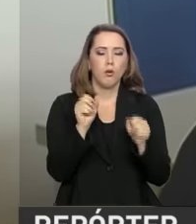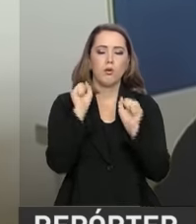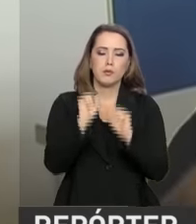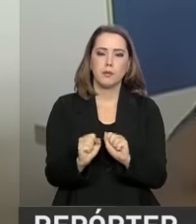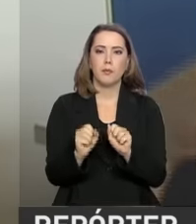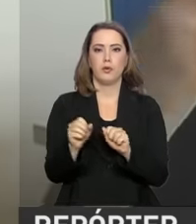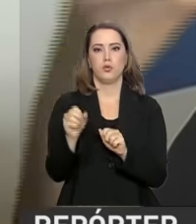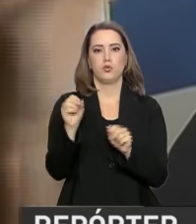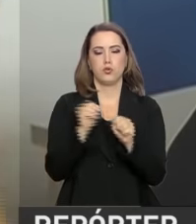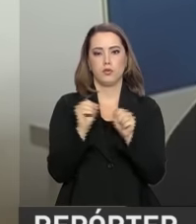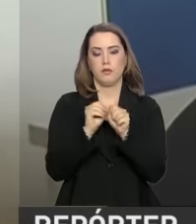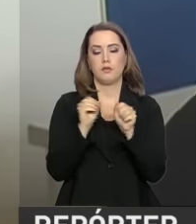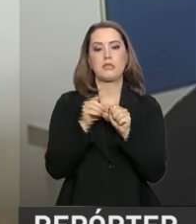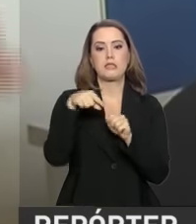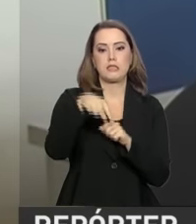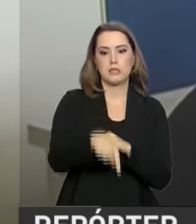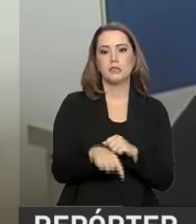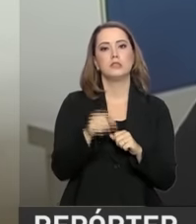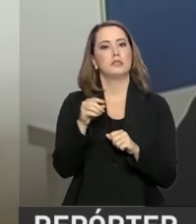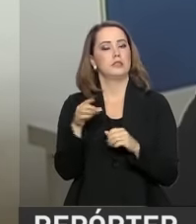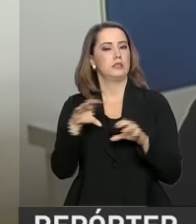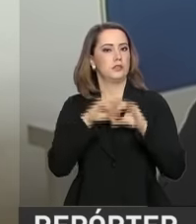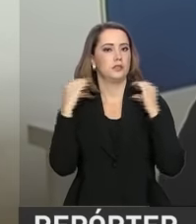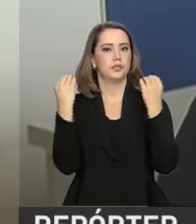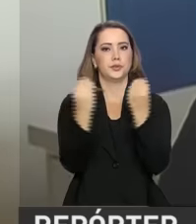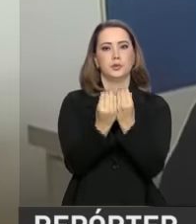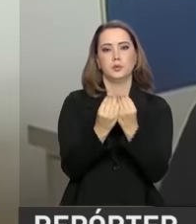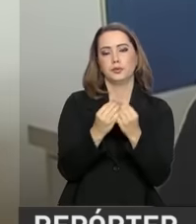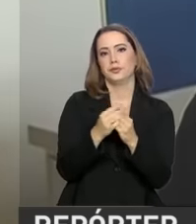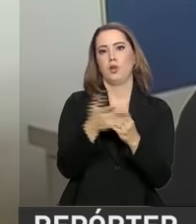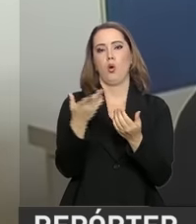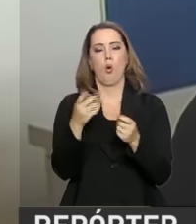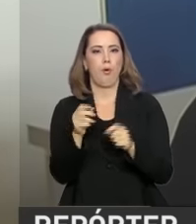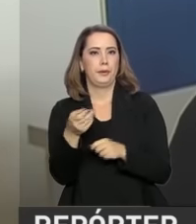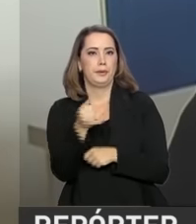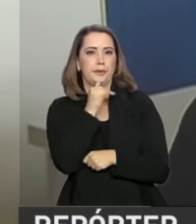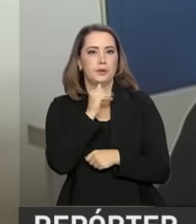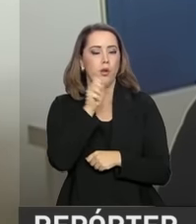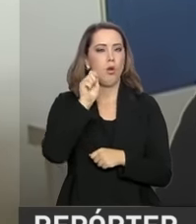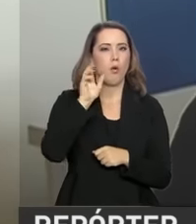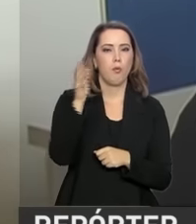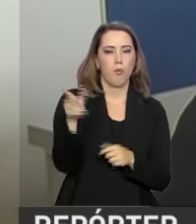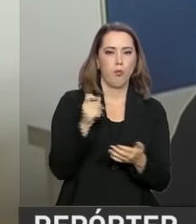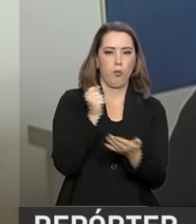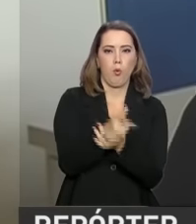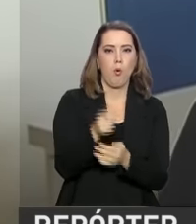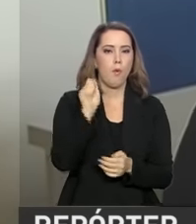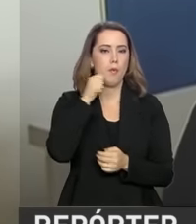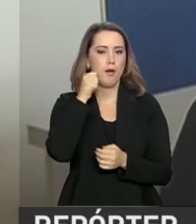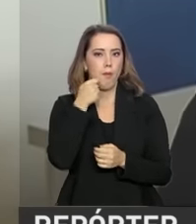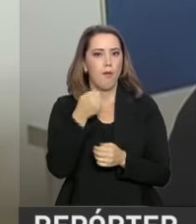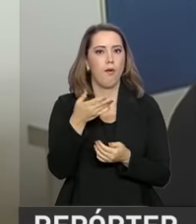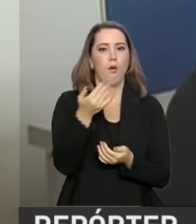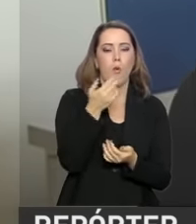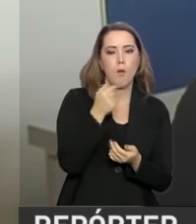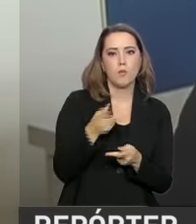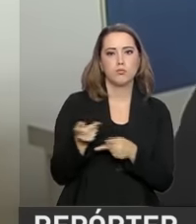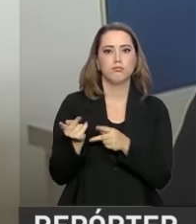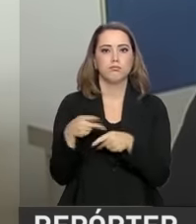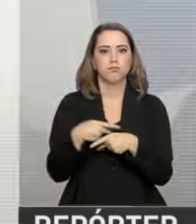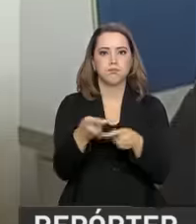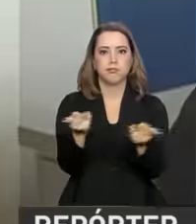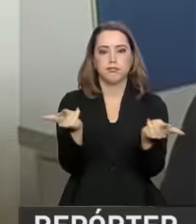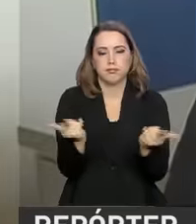seja um a compra de um pão na padaria local os bares os restaurantes tem como almoçar jantar comer uma pizza sair